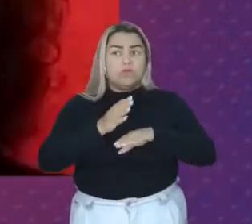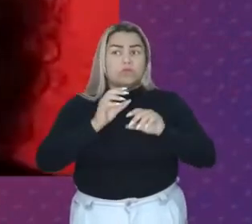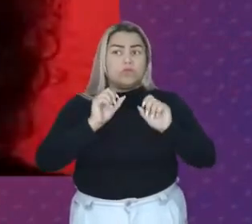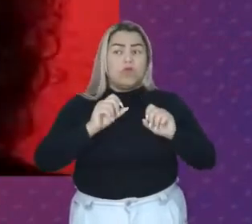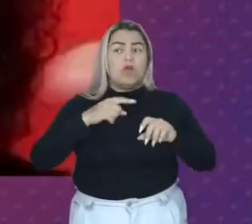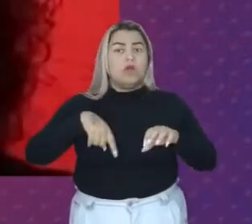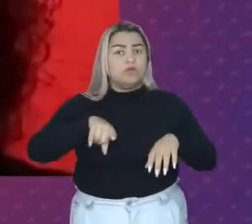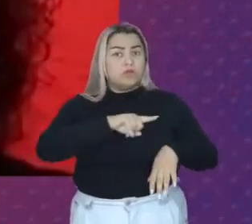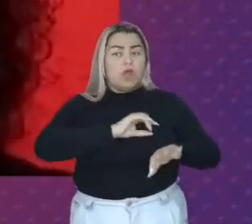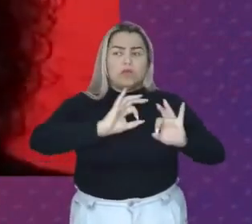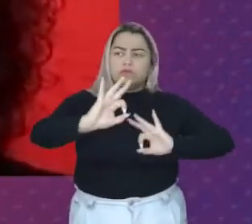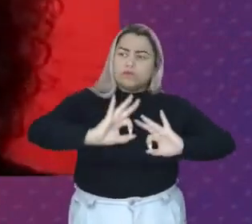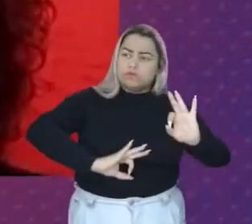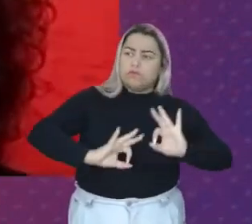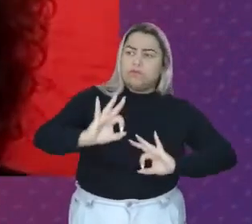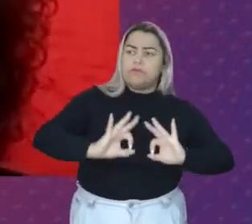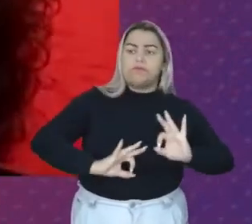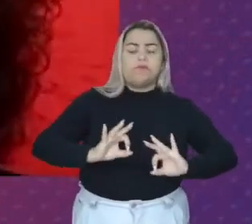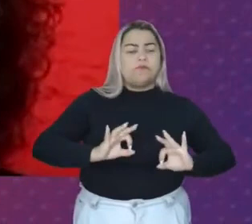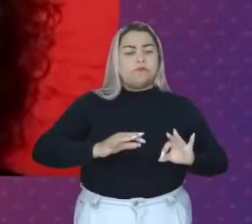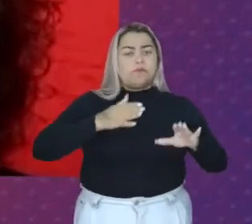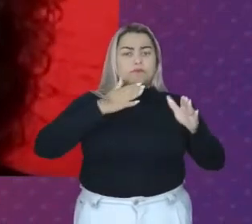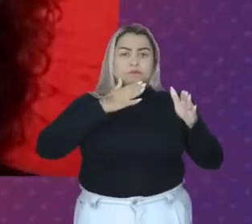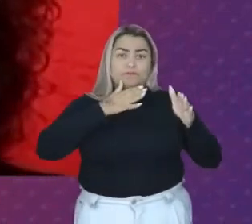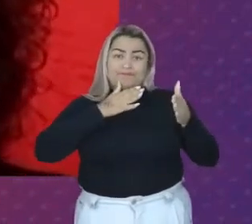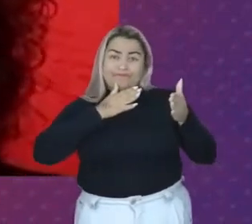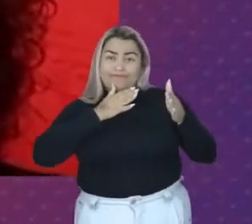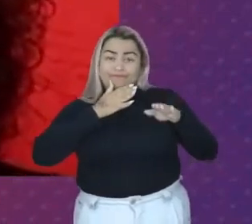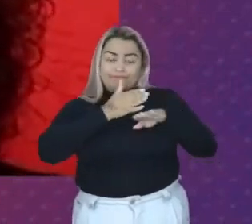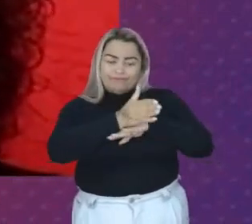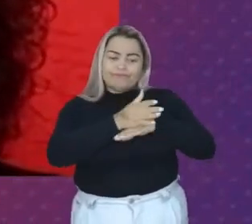nosso preparo para estar ocupando ali. Muitas vezes a gente,